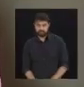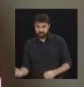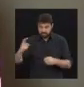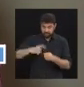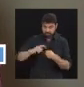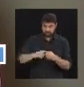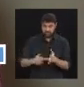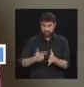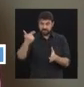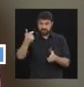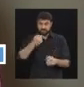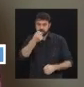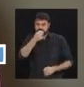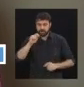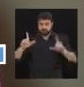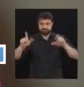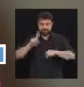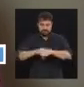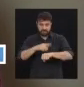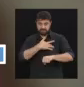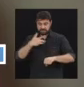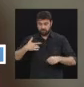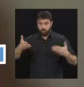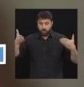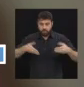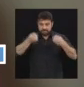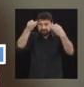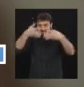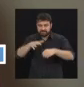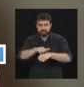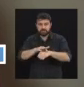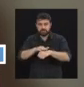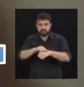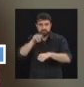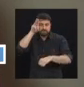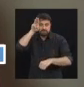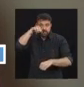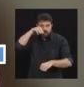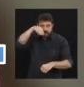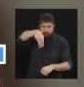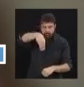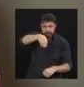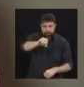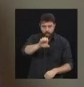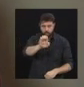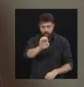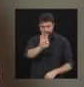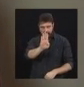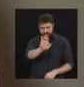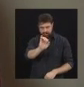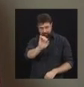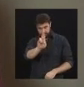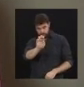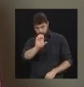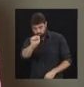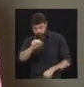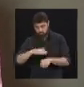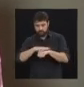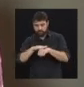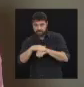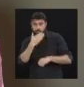Estamos no segundo bloco do Momento Saúde, que hoje está falando sobre a síndrome de Moebius. Nós conversamos